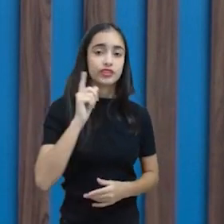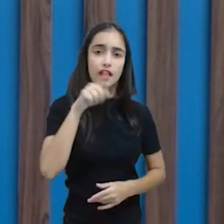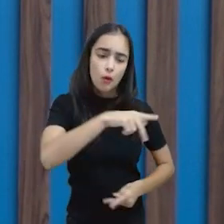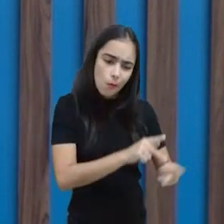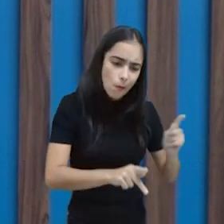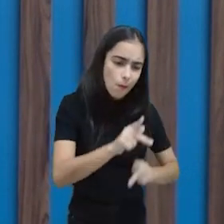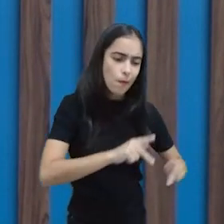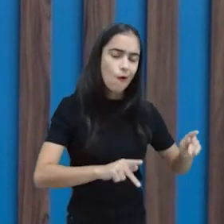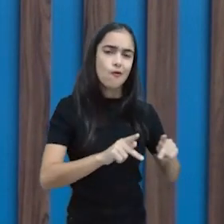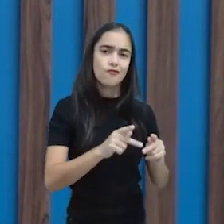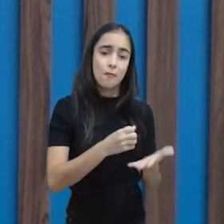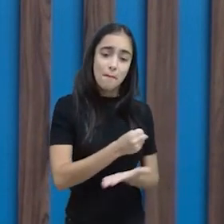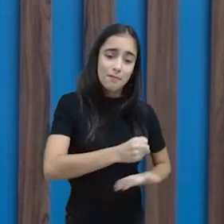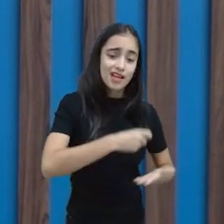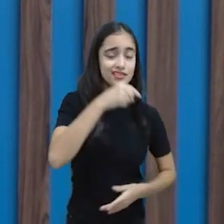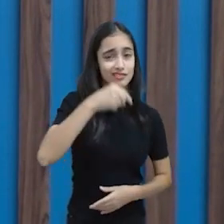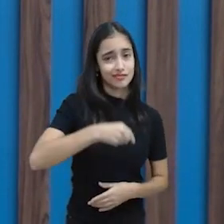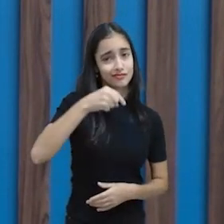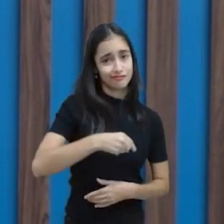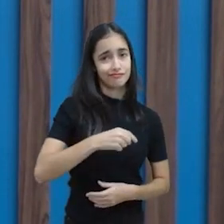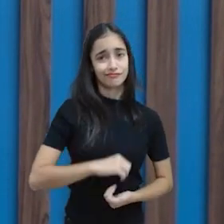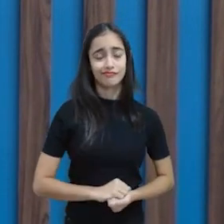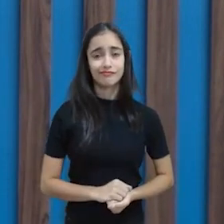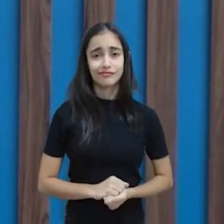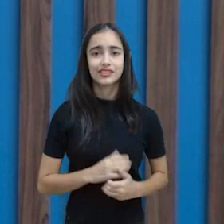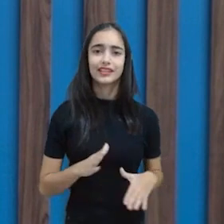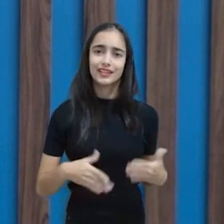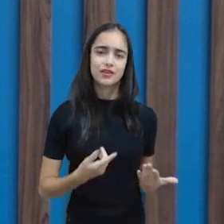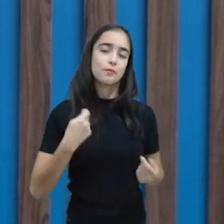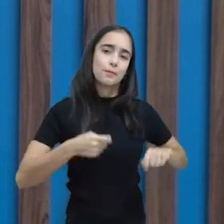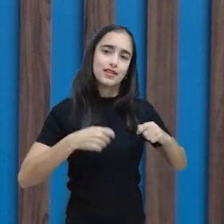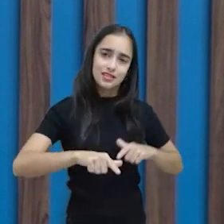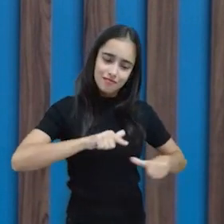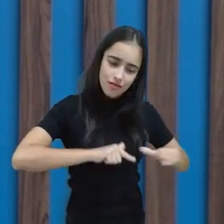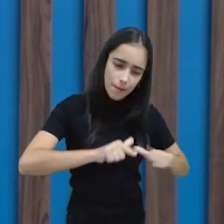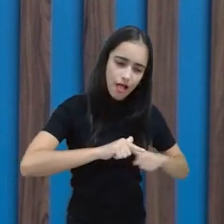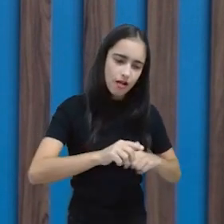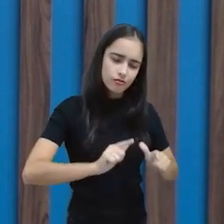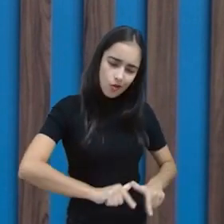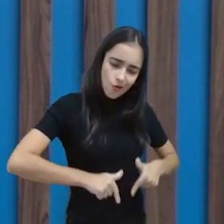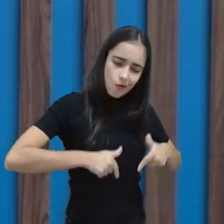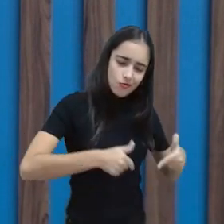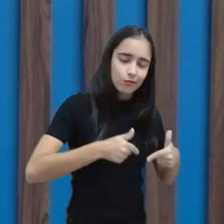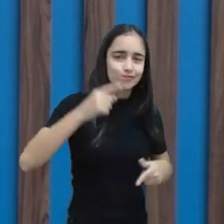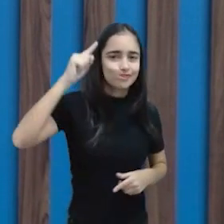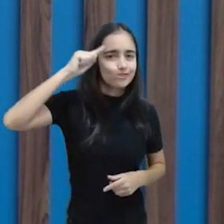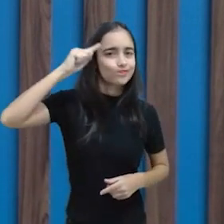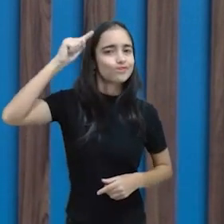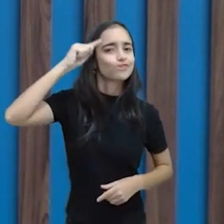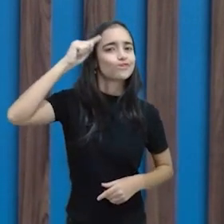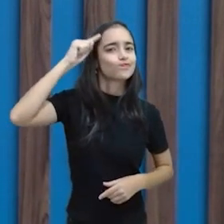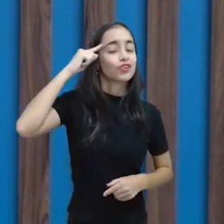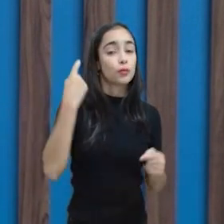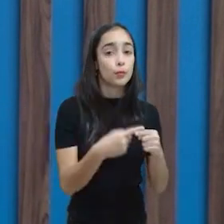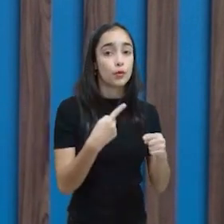povo originário, né? Então, isso deve ser trabalhado cotidianamente, porque não só os negros devem trabalhar dessa